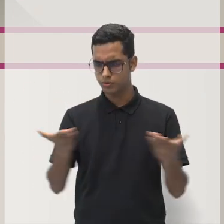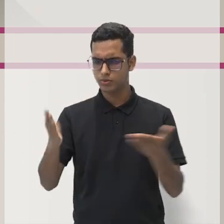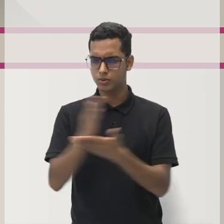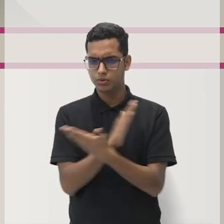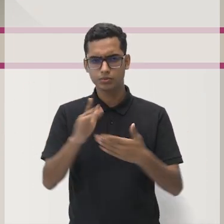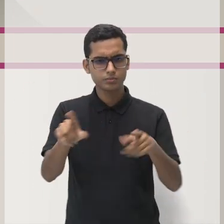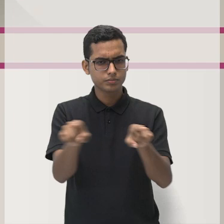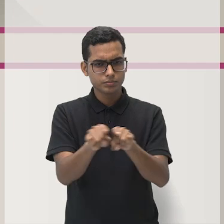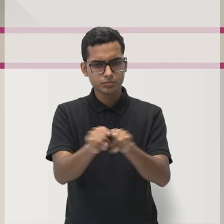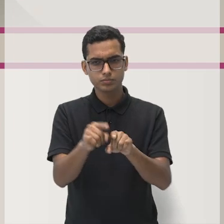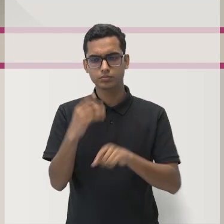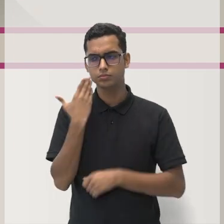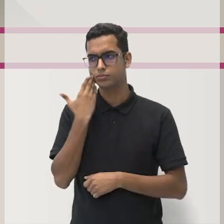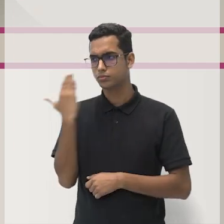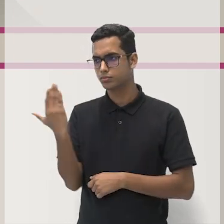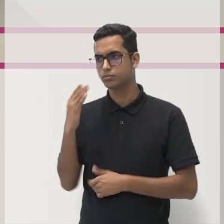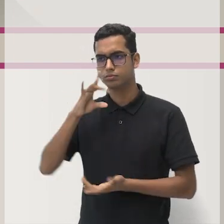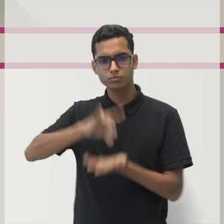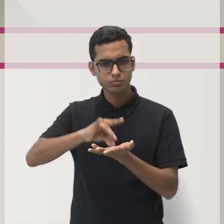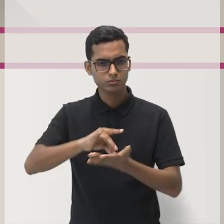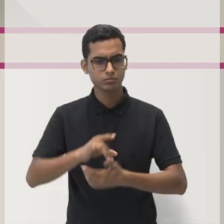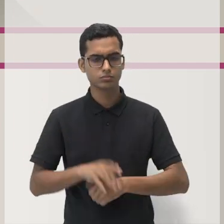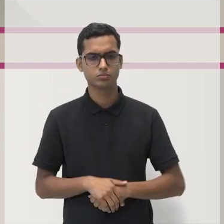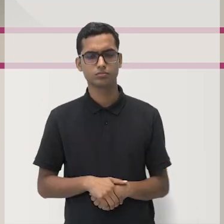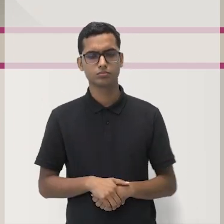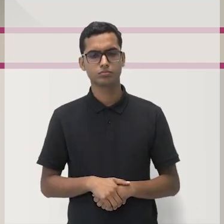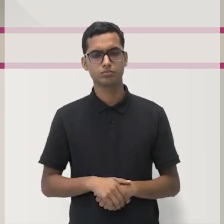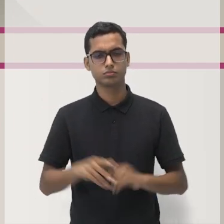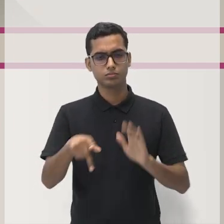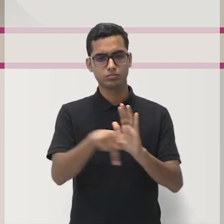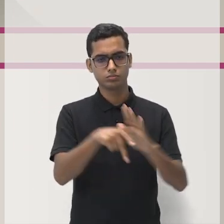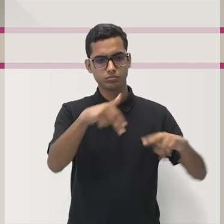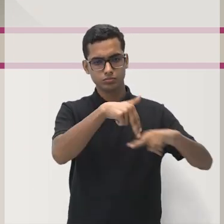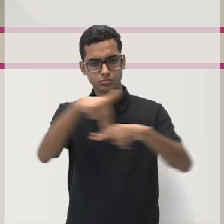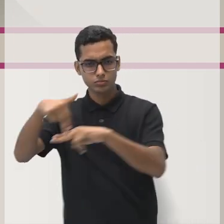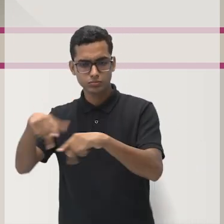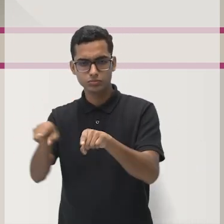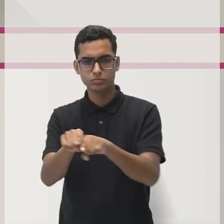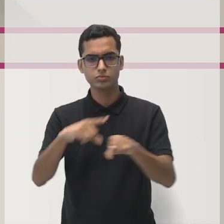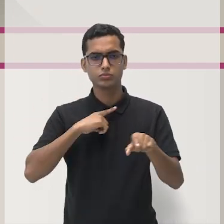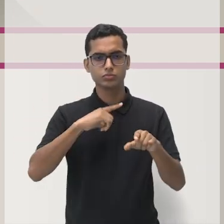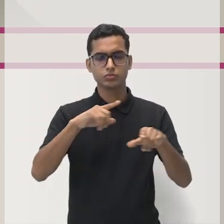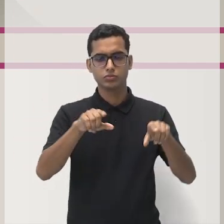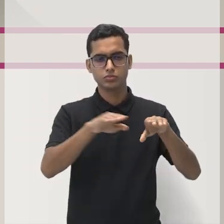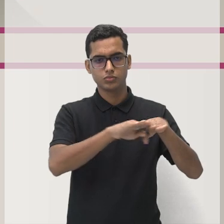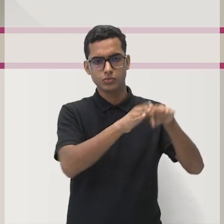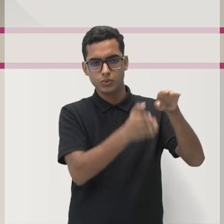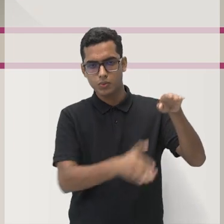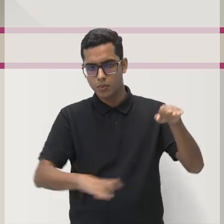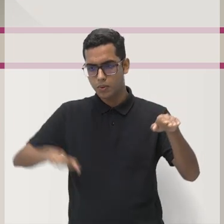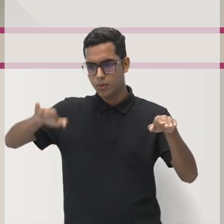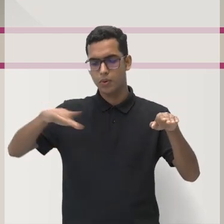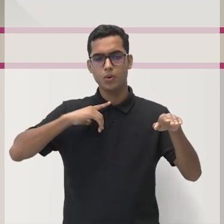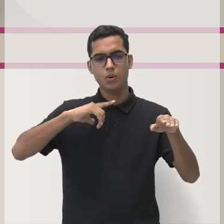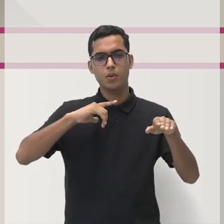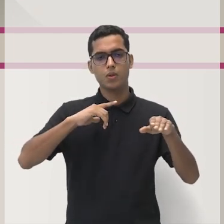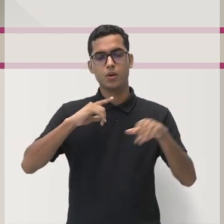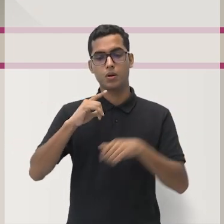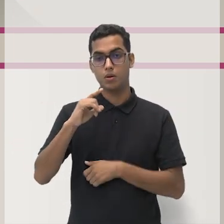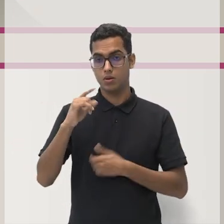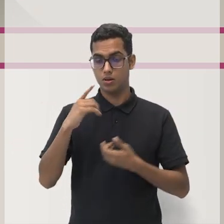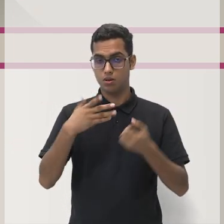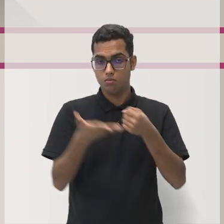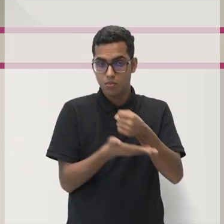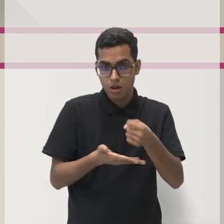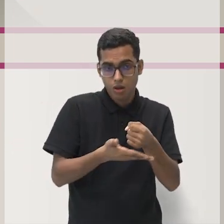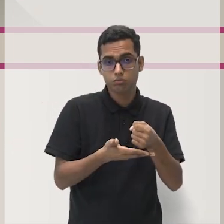vocês. As manobras executadas com o skate, eles podem ser de baixo ou alto grau de